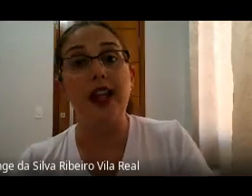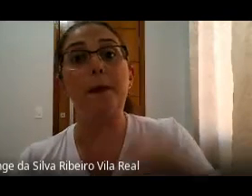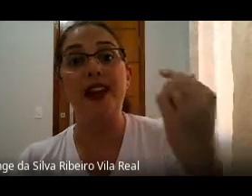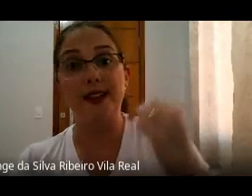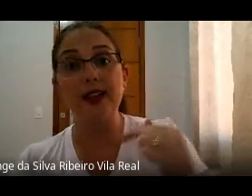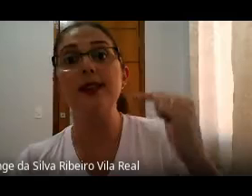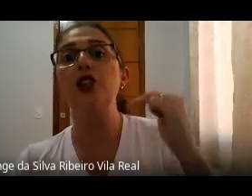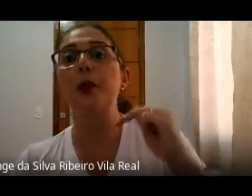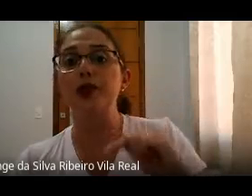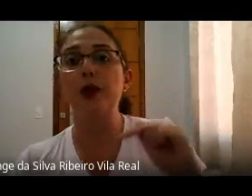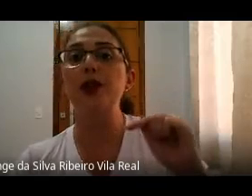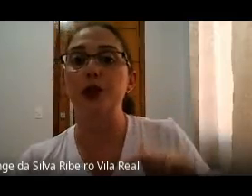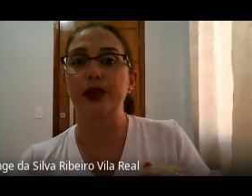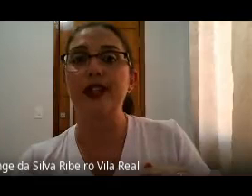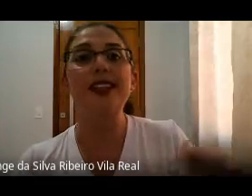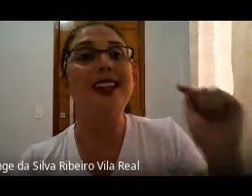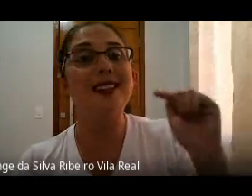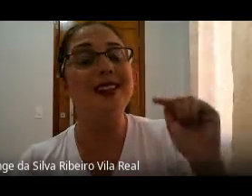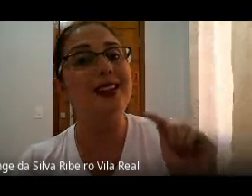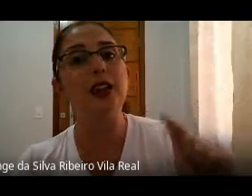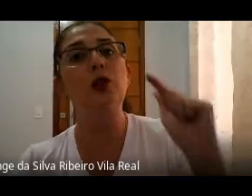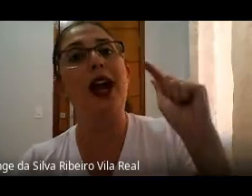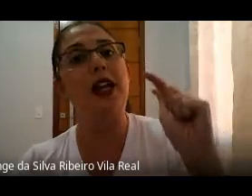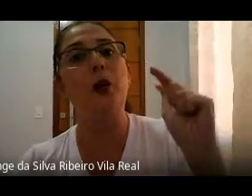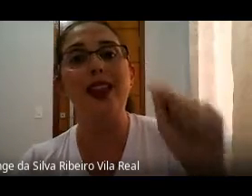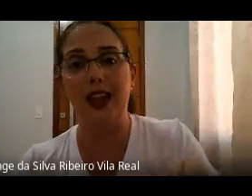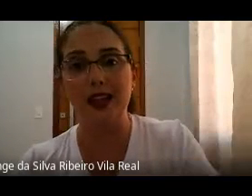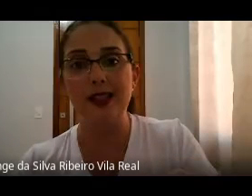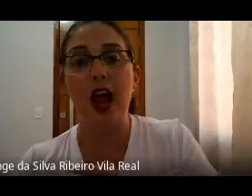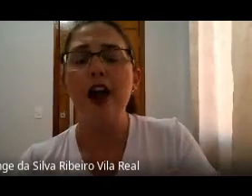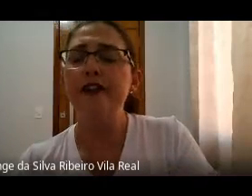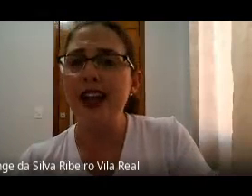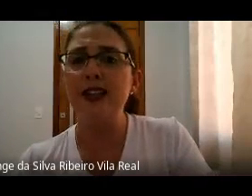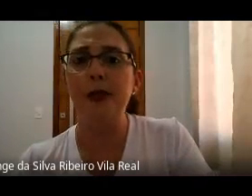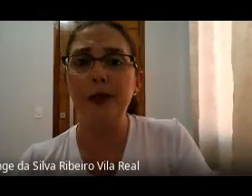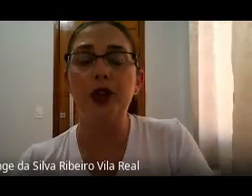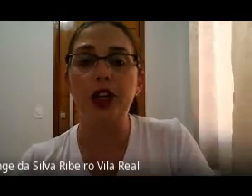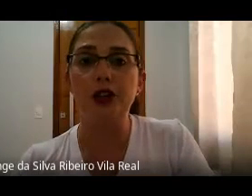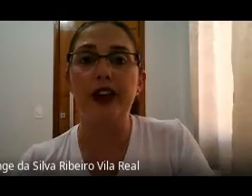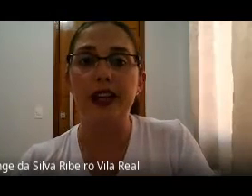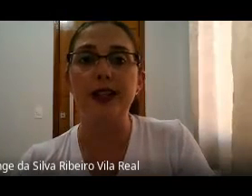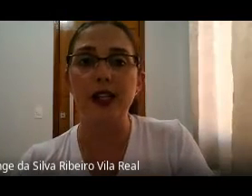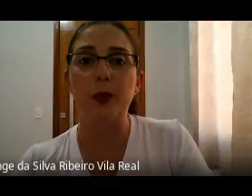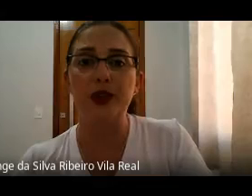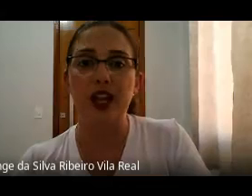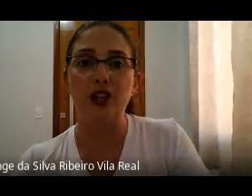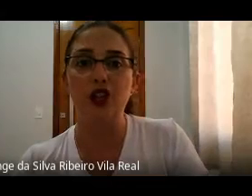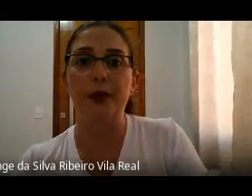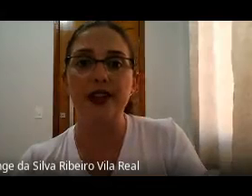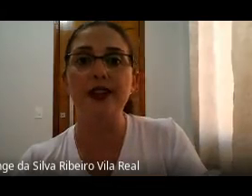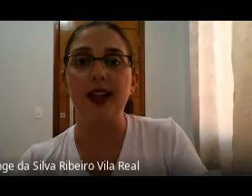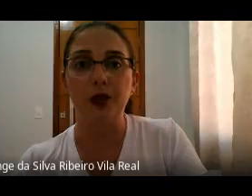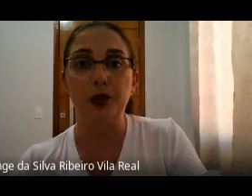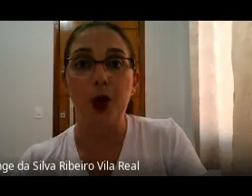você vai ter a presença de pessoas surdas ensinando a língua deles, faz também muita diferença nesse